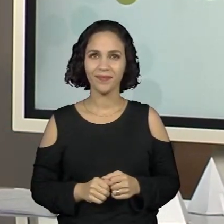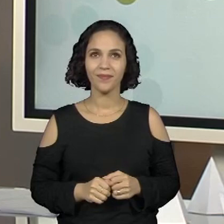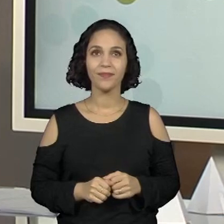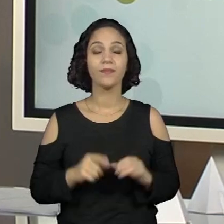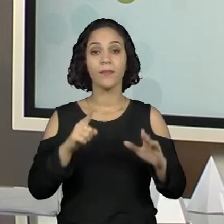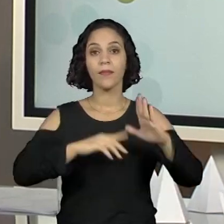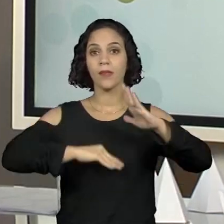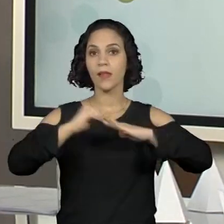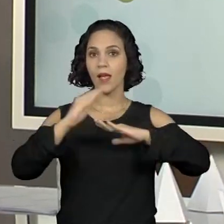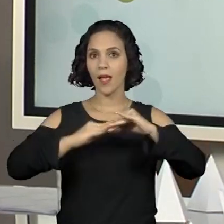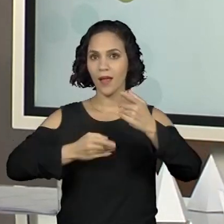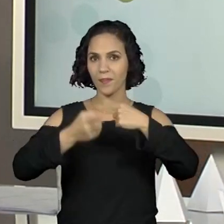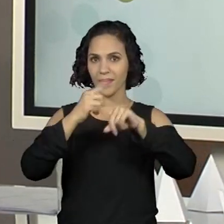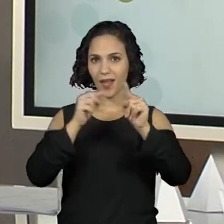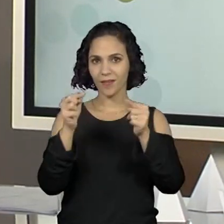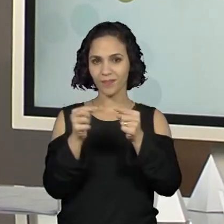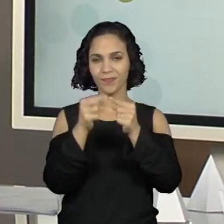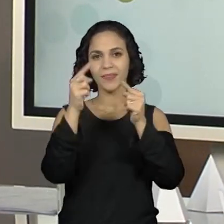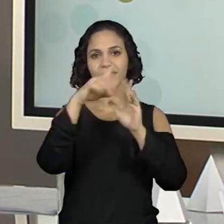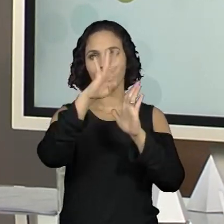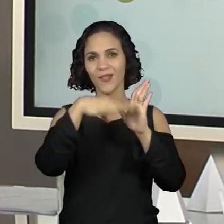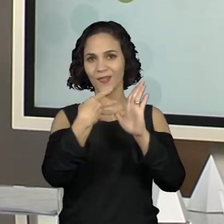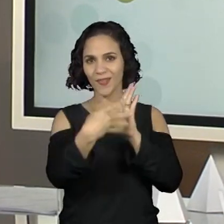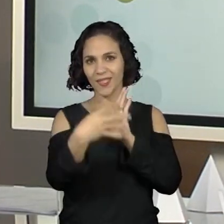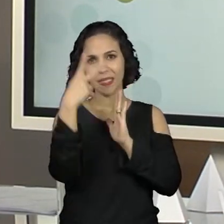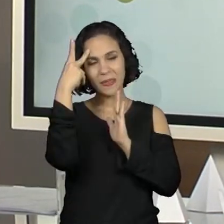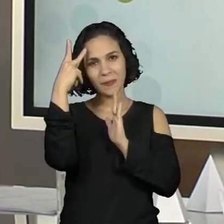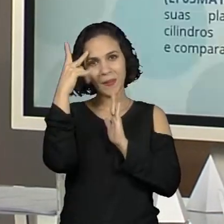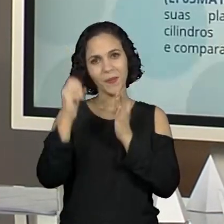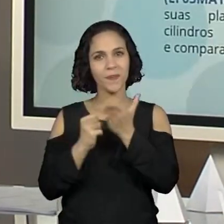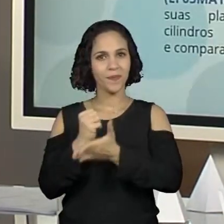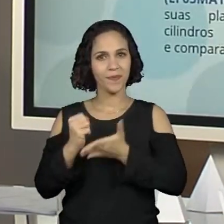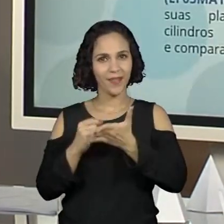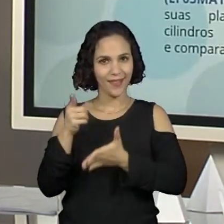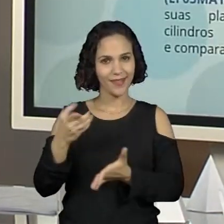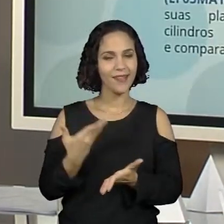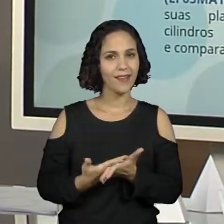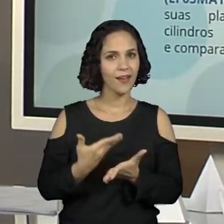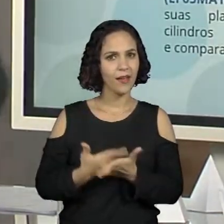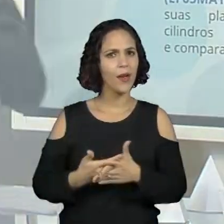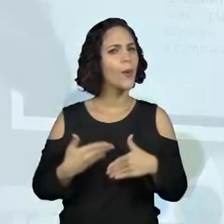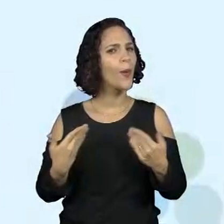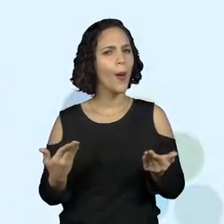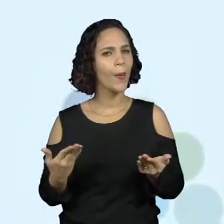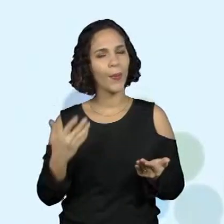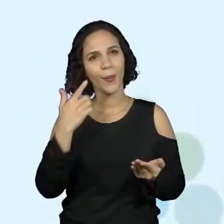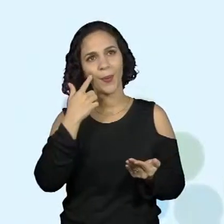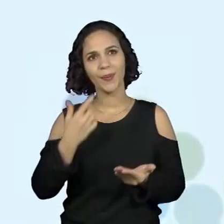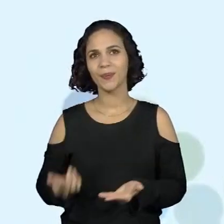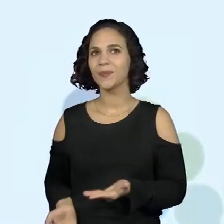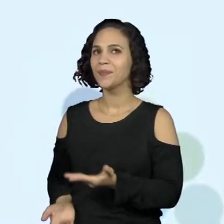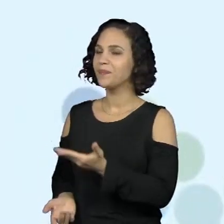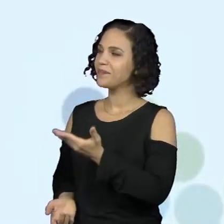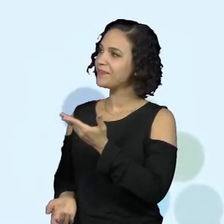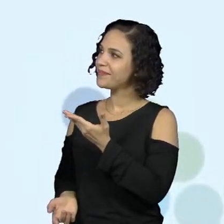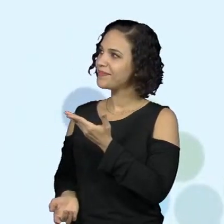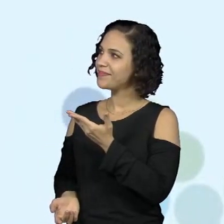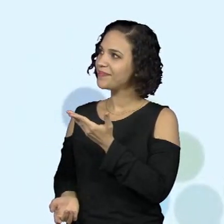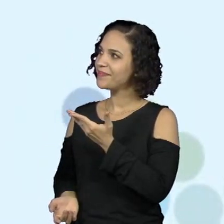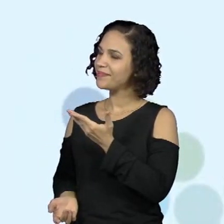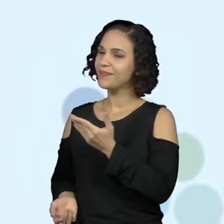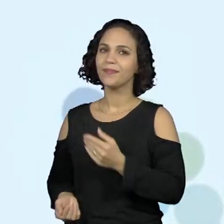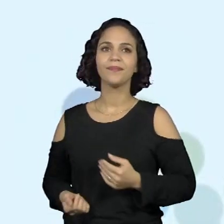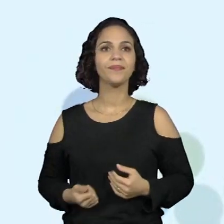A habilidade do currículo paulista, sobre a qual essa aula foi desenvolvida, é a seguinte. Eu quero convidar professores, então, para